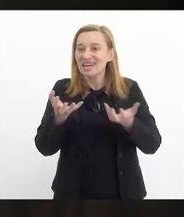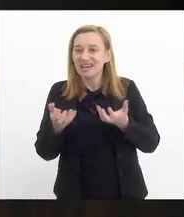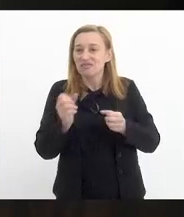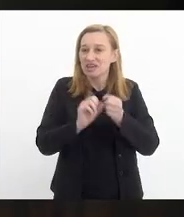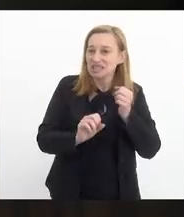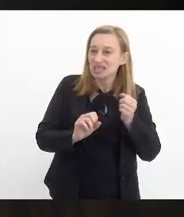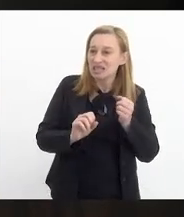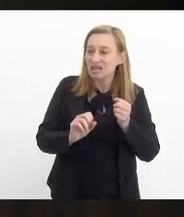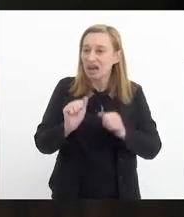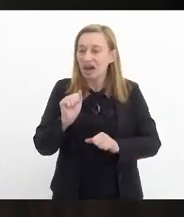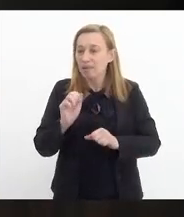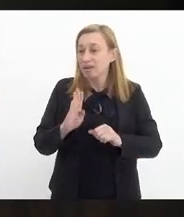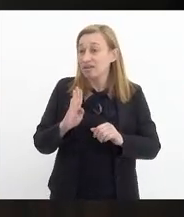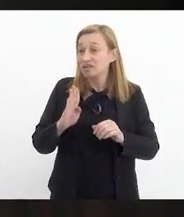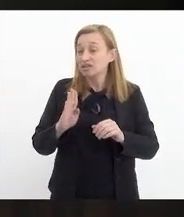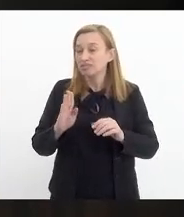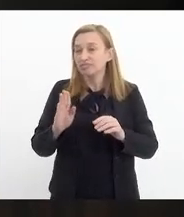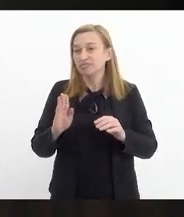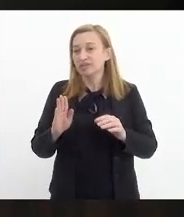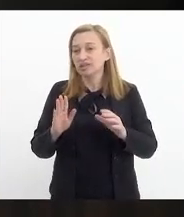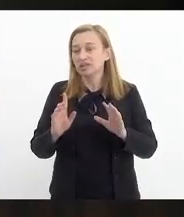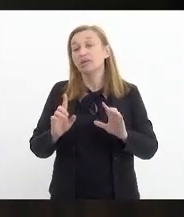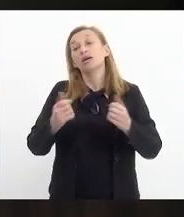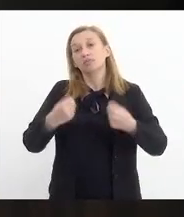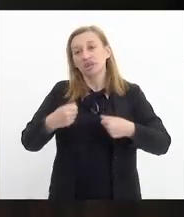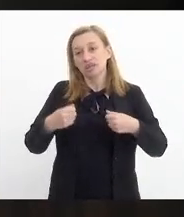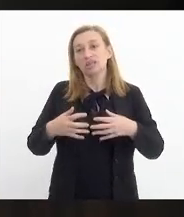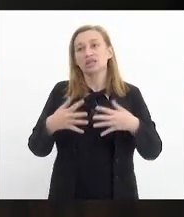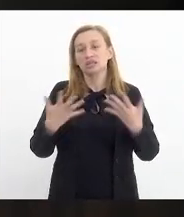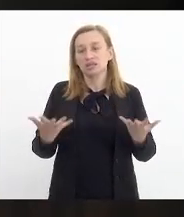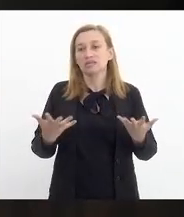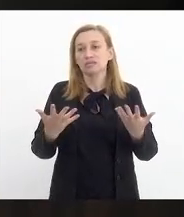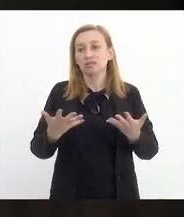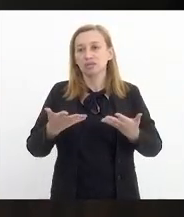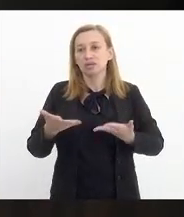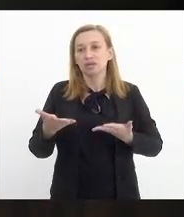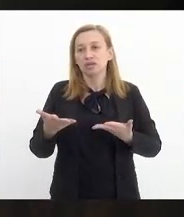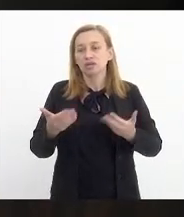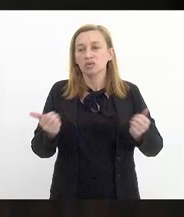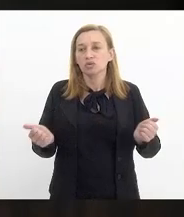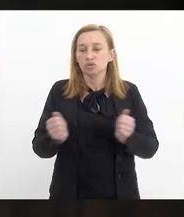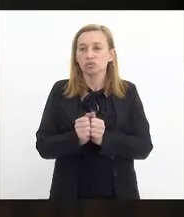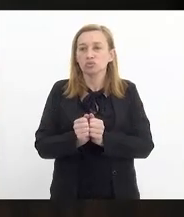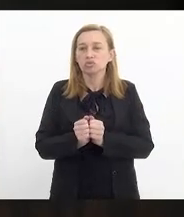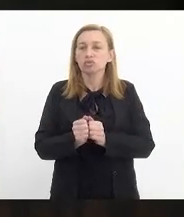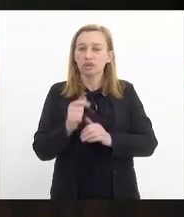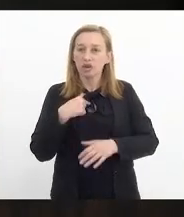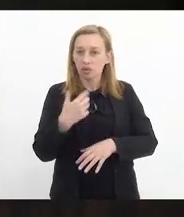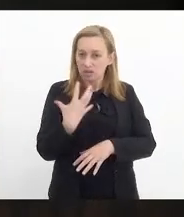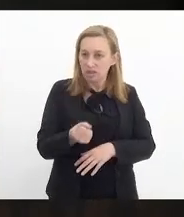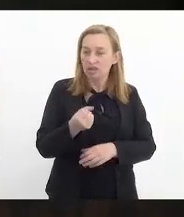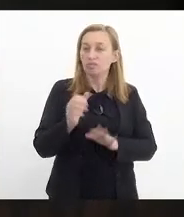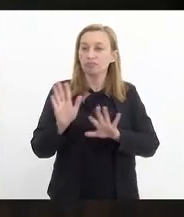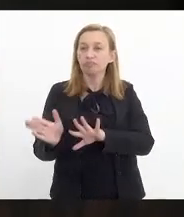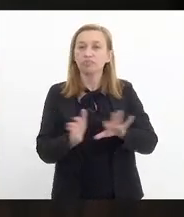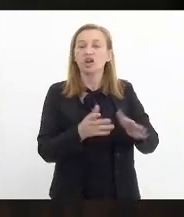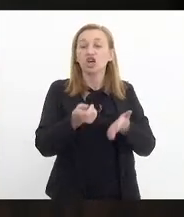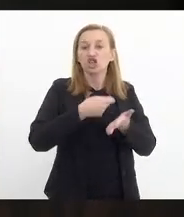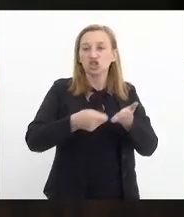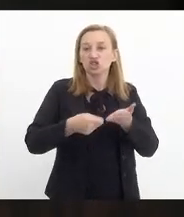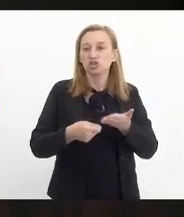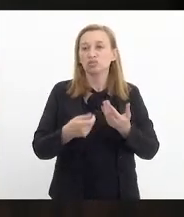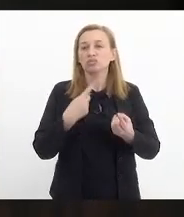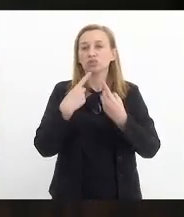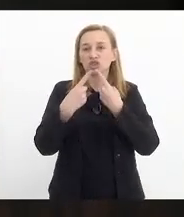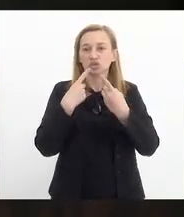isso, é complicado. Mas eu acato, sem problema. Então, estão inscritos para a discussão. Luiz